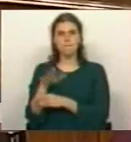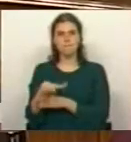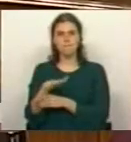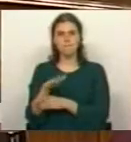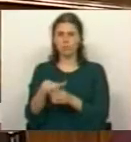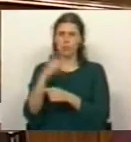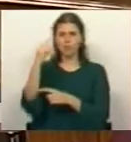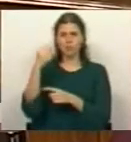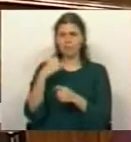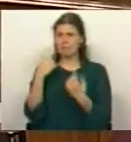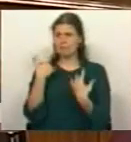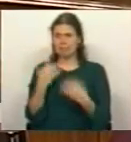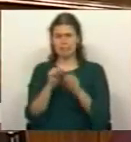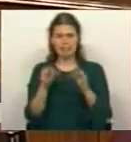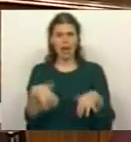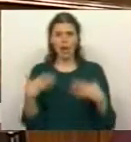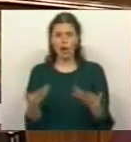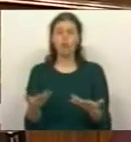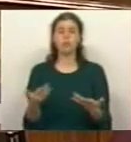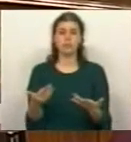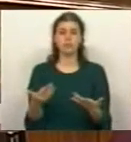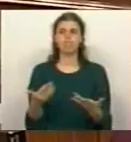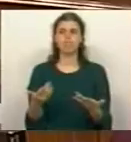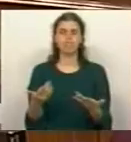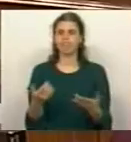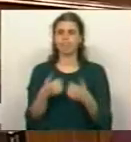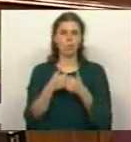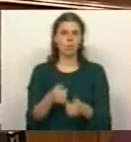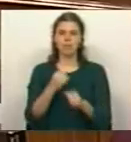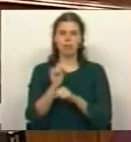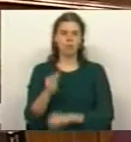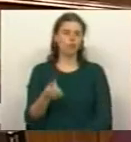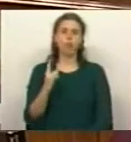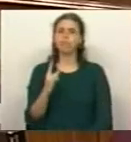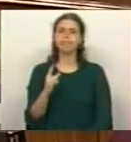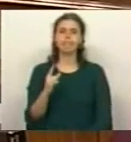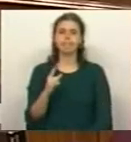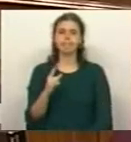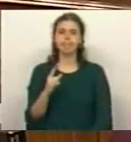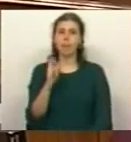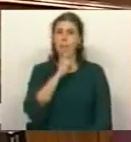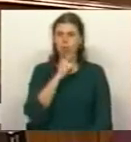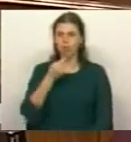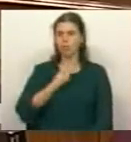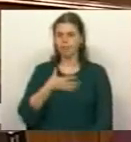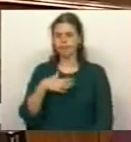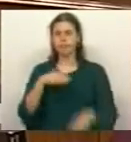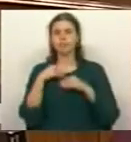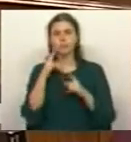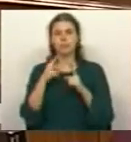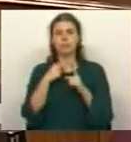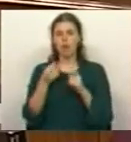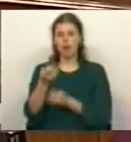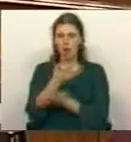situação excepcional e extrema como aquela que estamos a viver hoje em dia, não está a cumprir a sua função e que pode e que deve assumir do ponto de vista